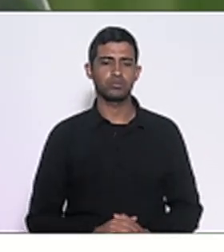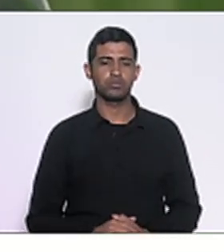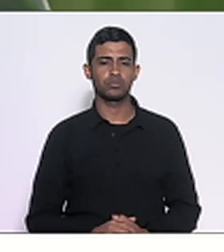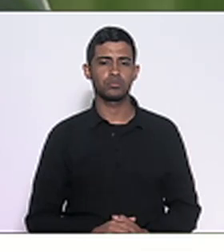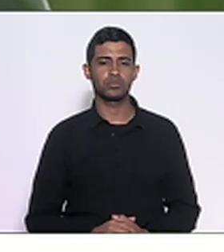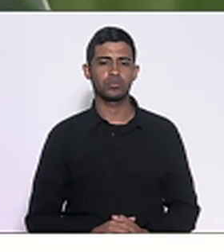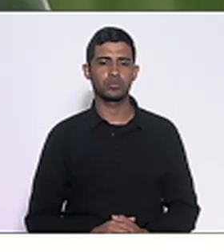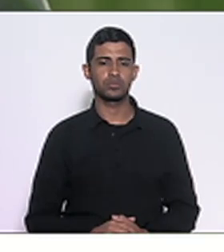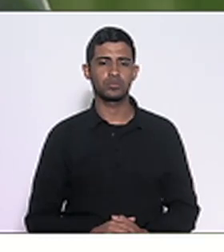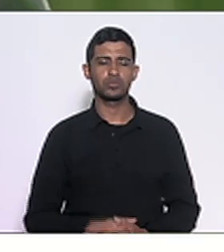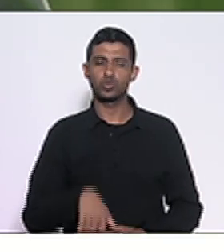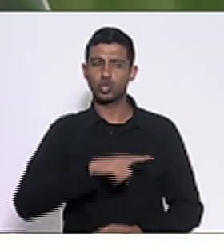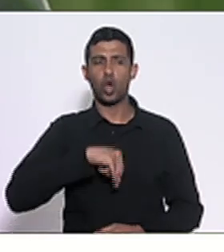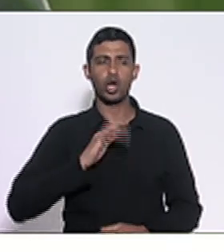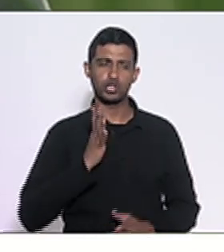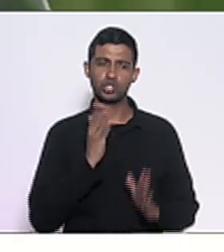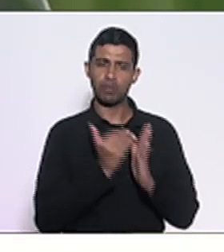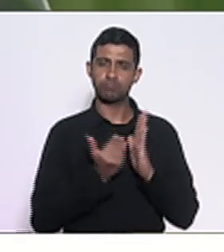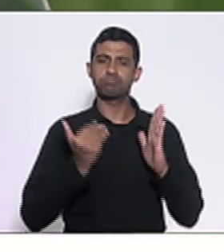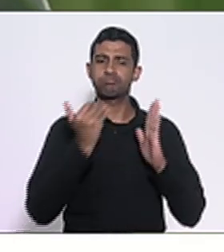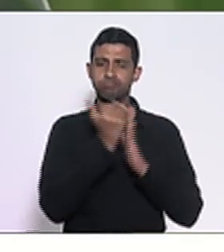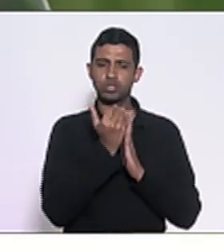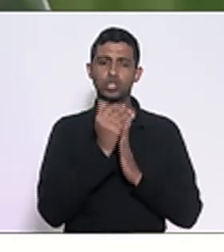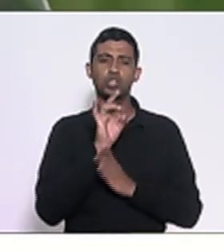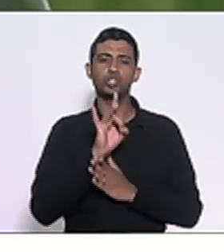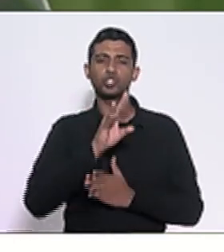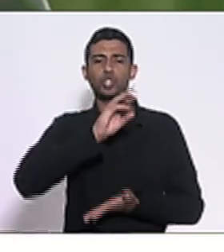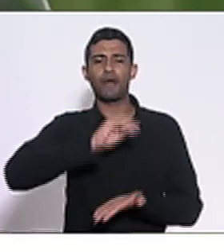já estamos bem avançados, está faltando só realmente